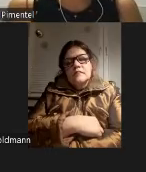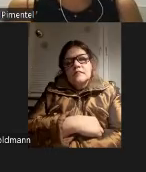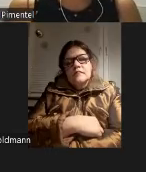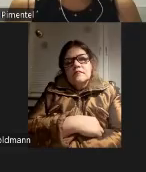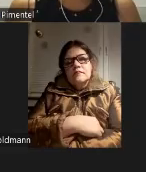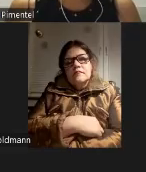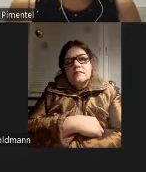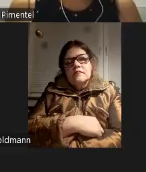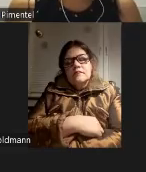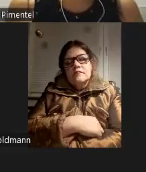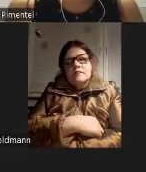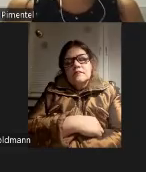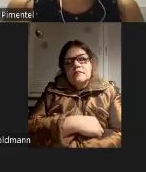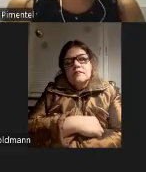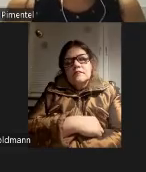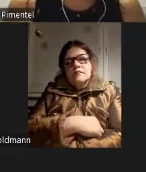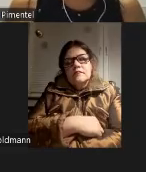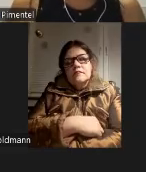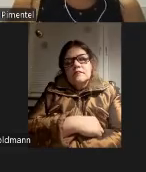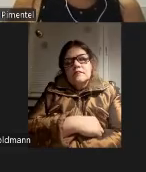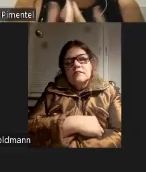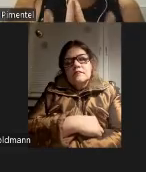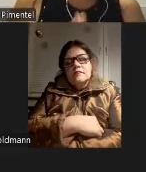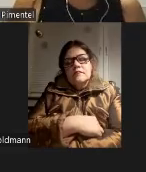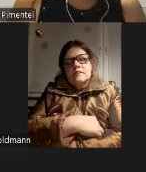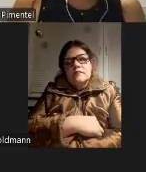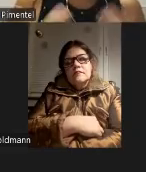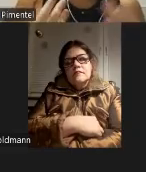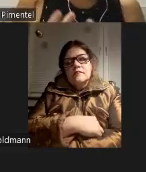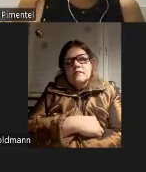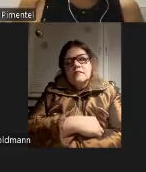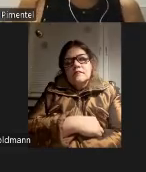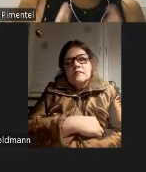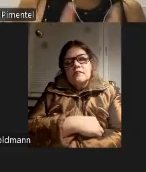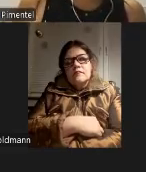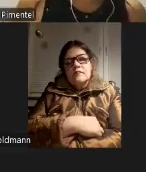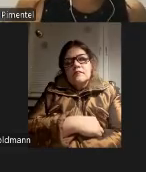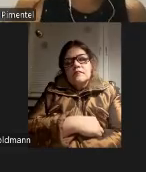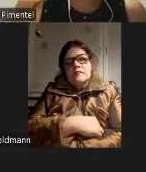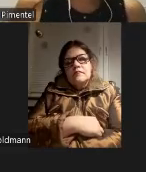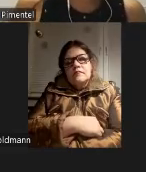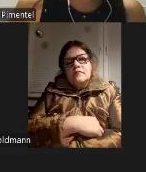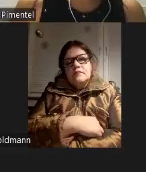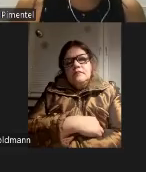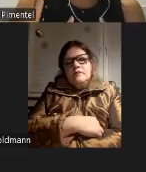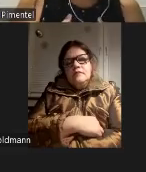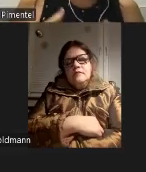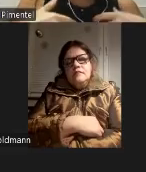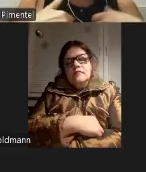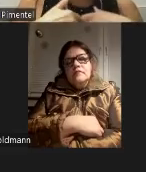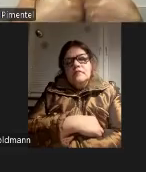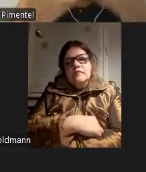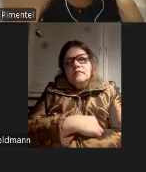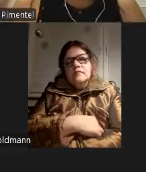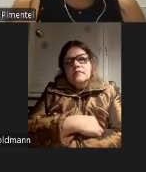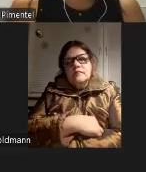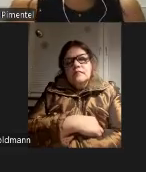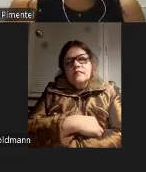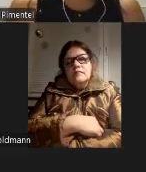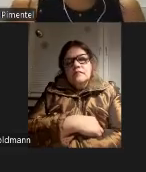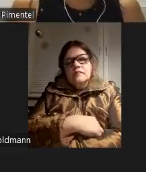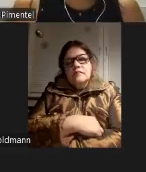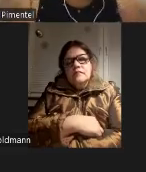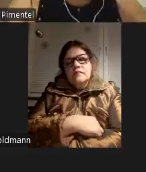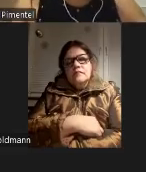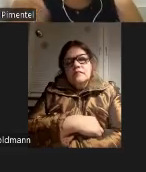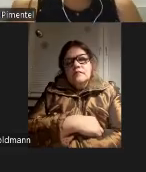vida. Então, vamos sim estar mais presentes e mais ativos nesse diagnóstico, né? Vamos falar para o mundo